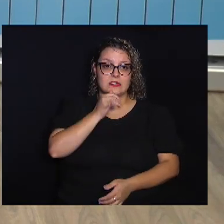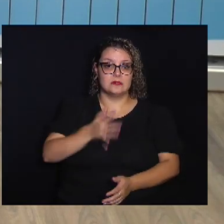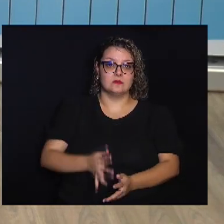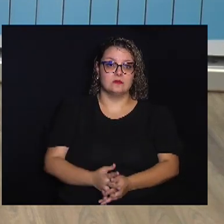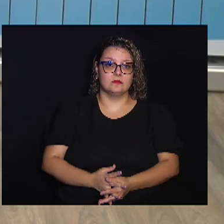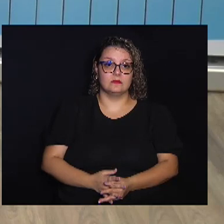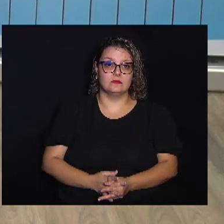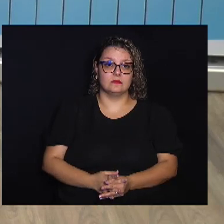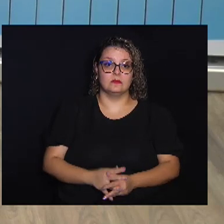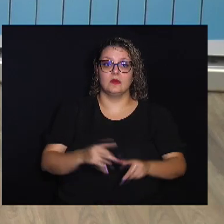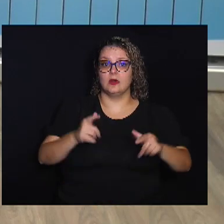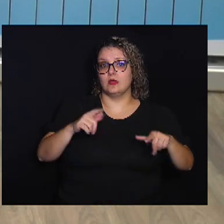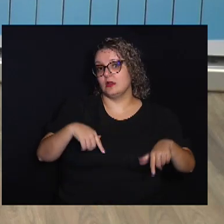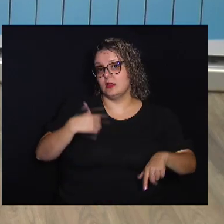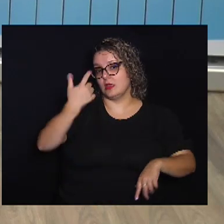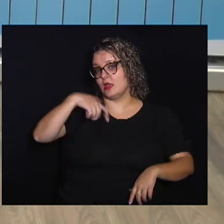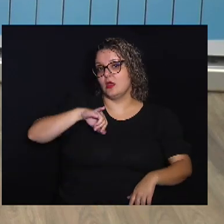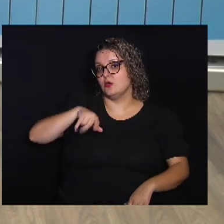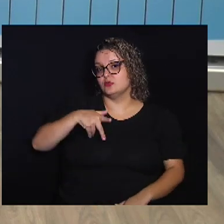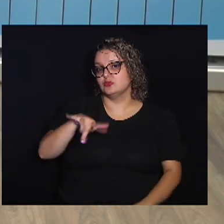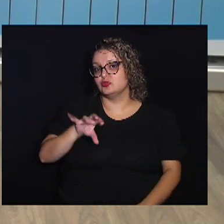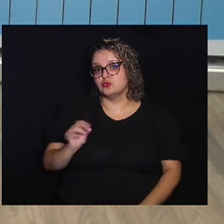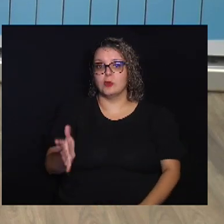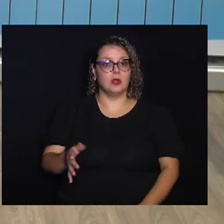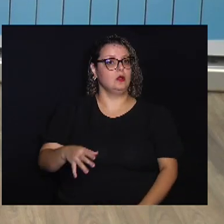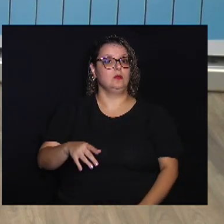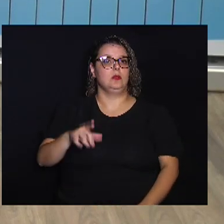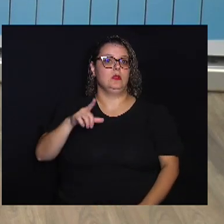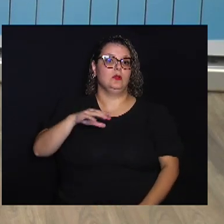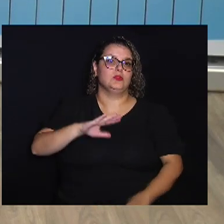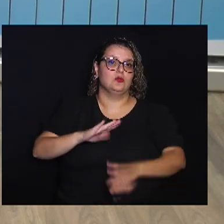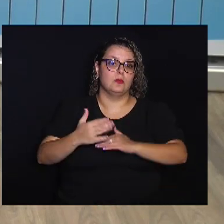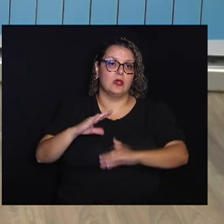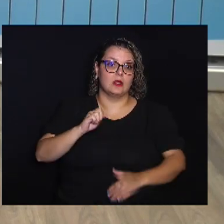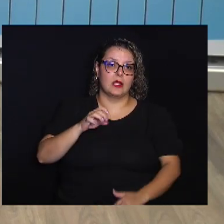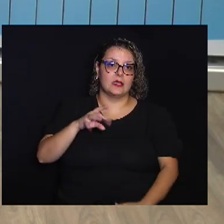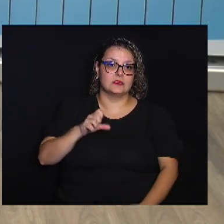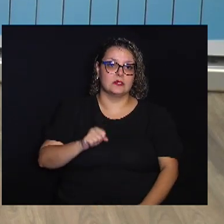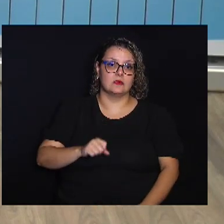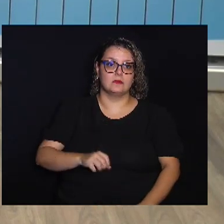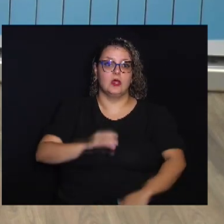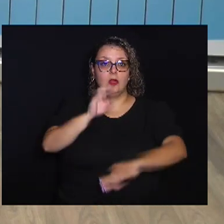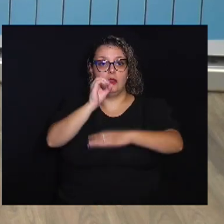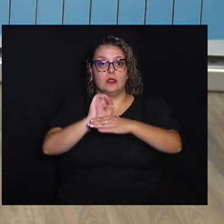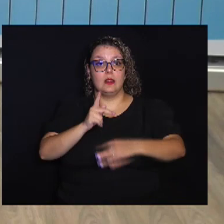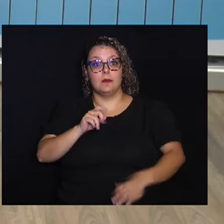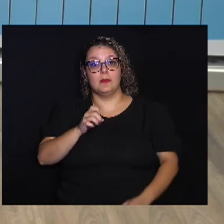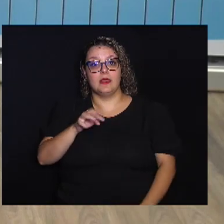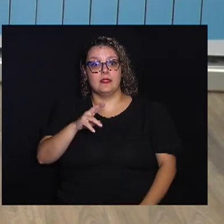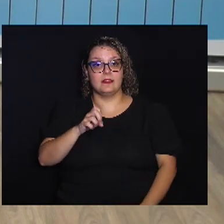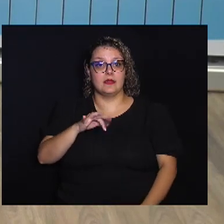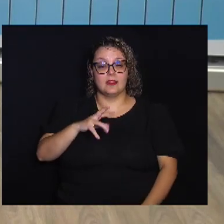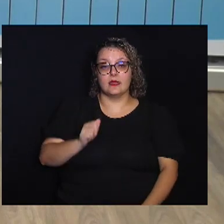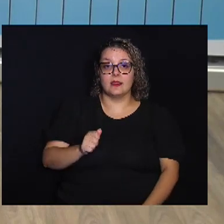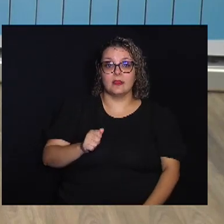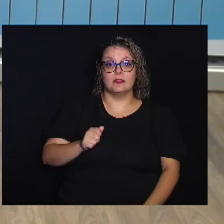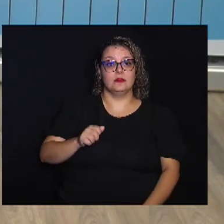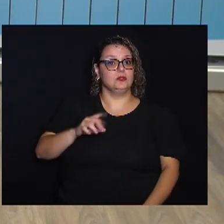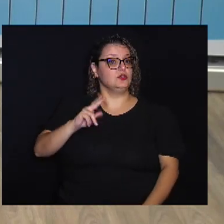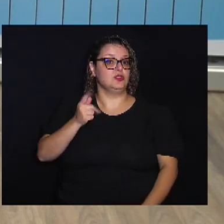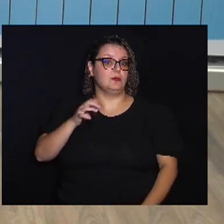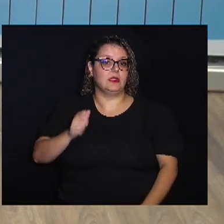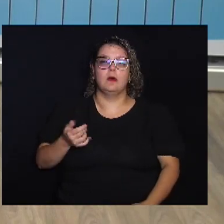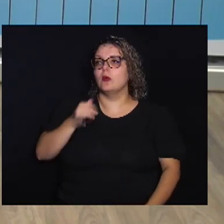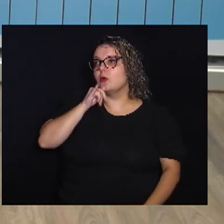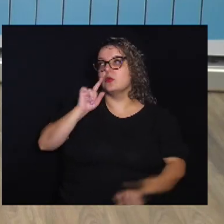Aqui é o João, eu sou do Castelo, e essa foto é o pôr do sol na Pedreira do Chapadão. Aqui é a Maria, eu sou